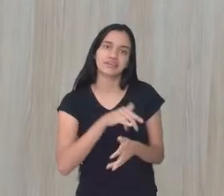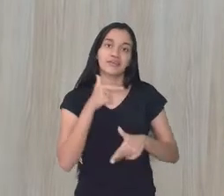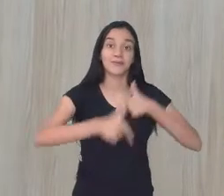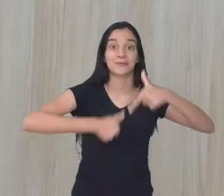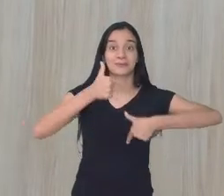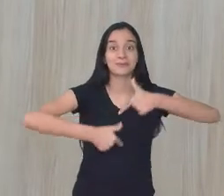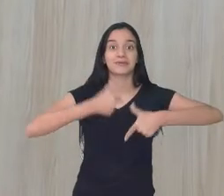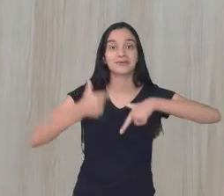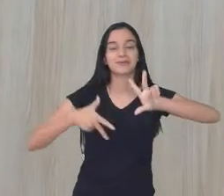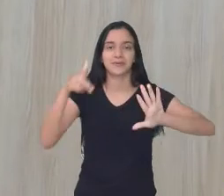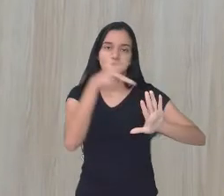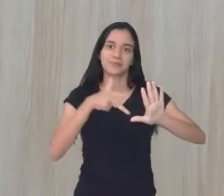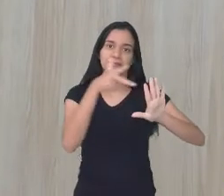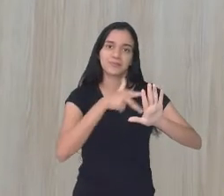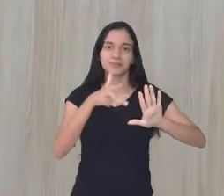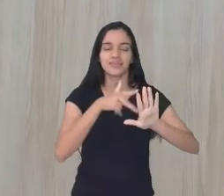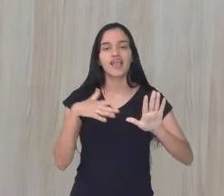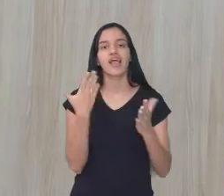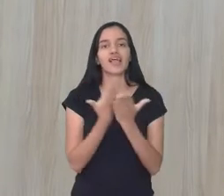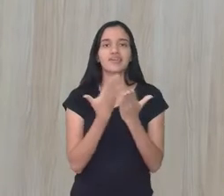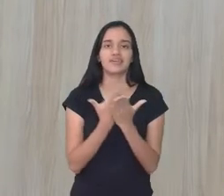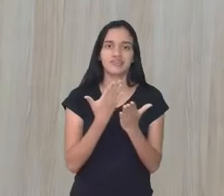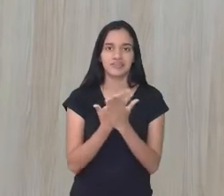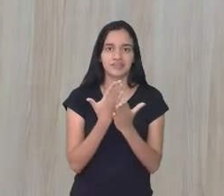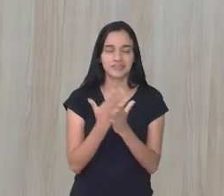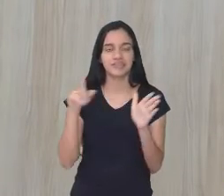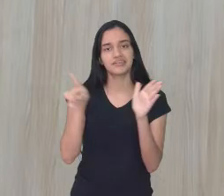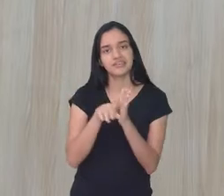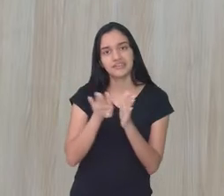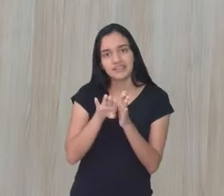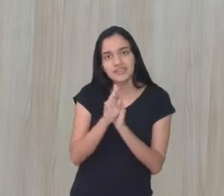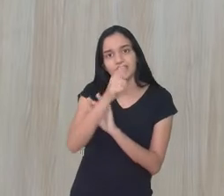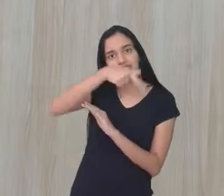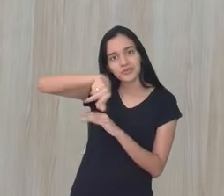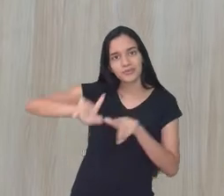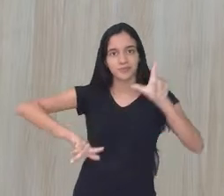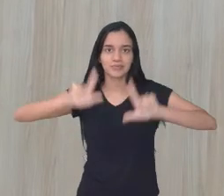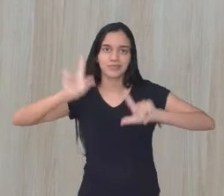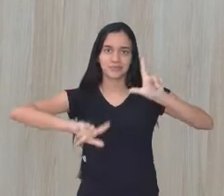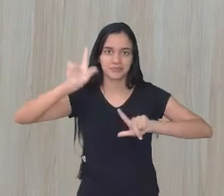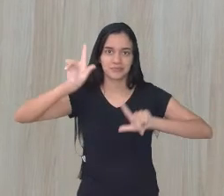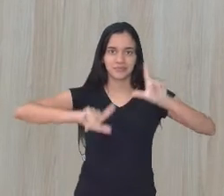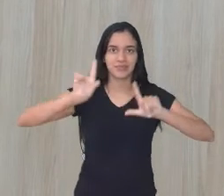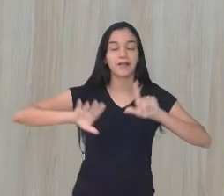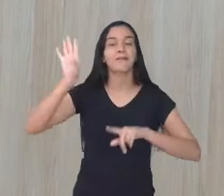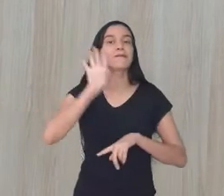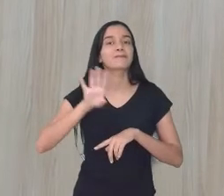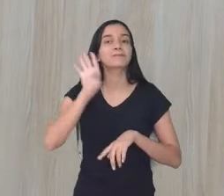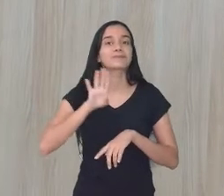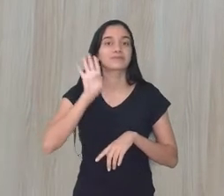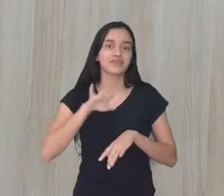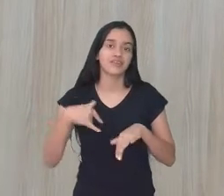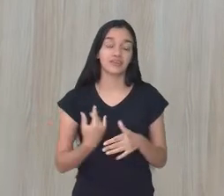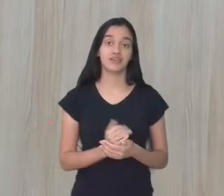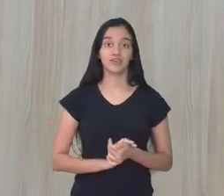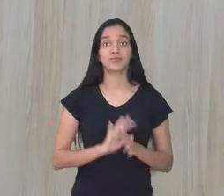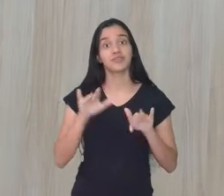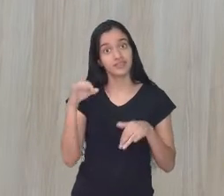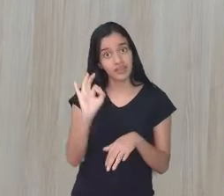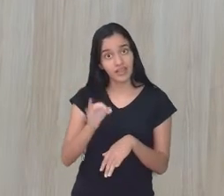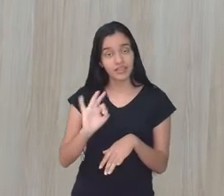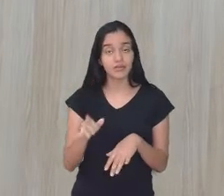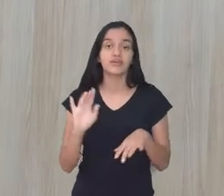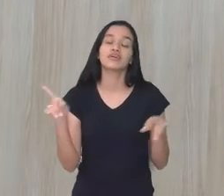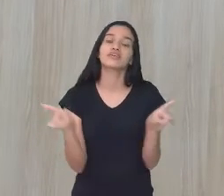trás das câmeras, para que essa aula chegue aí na sua telinha de uma forma bem bacana, bem massa,